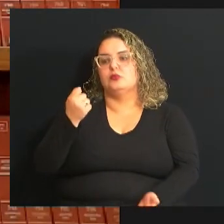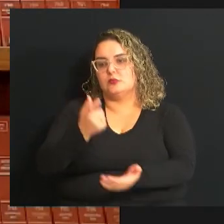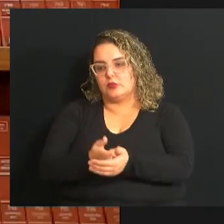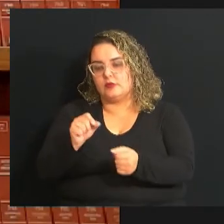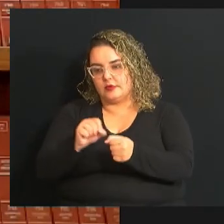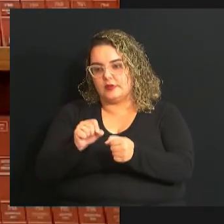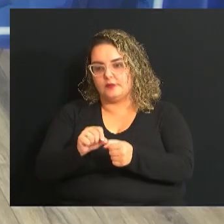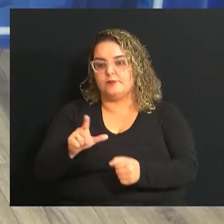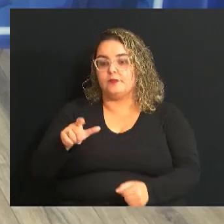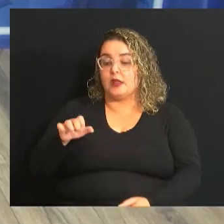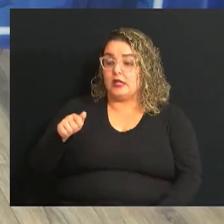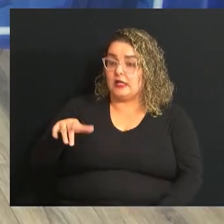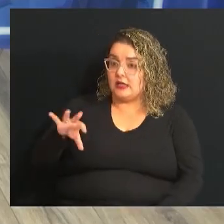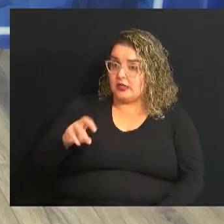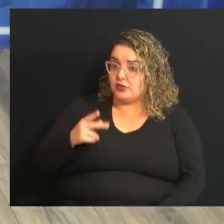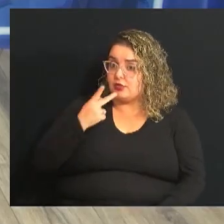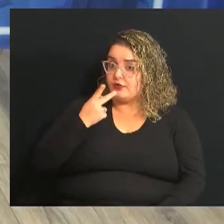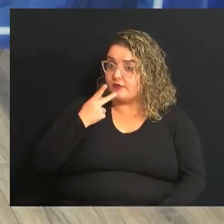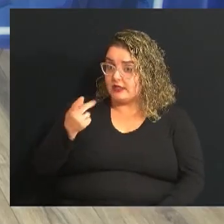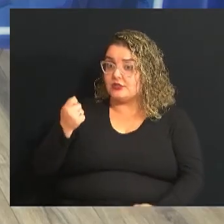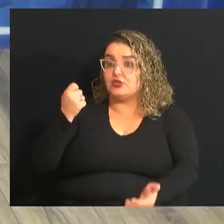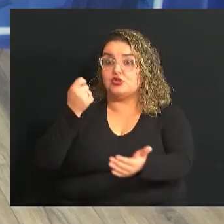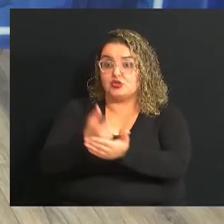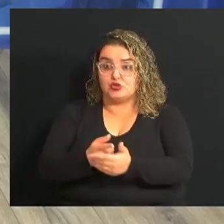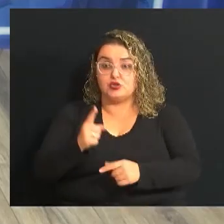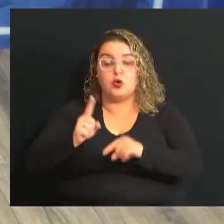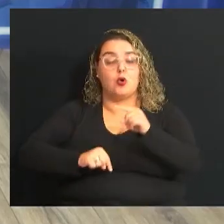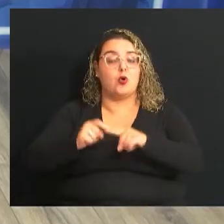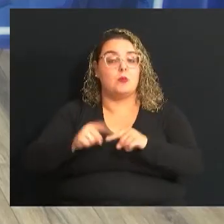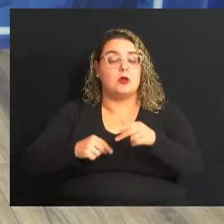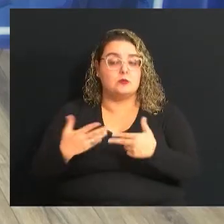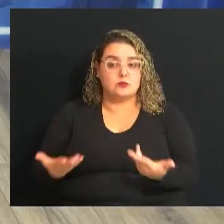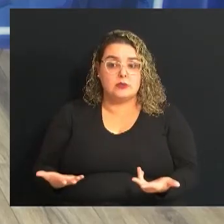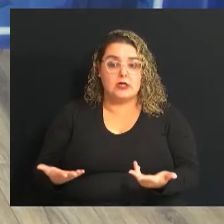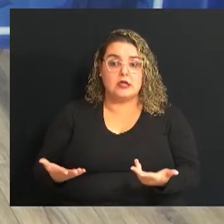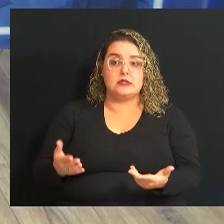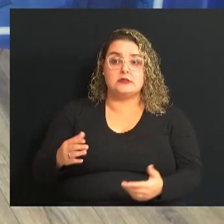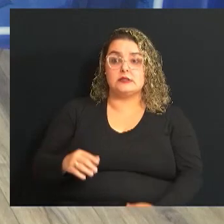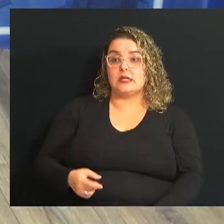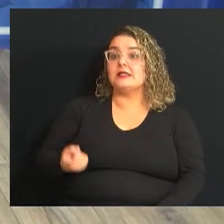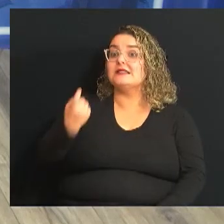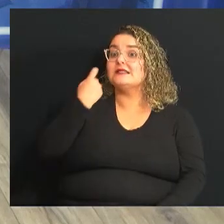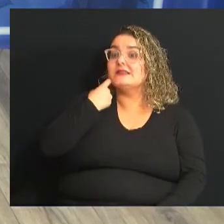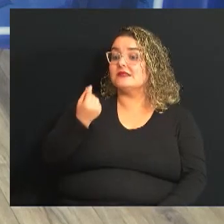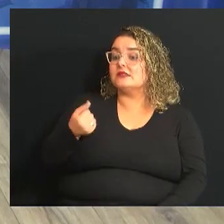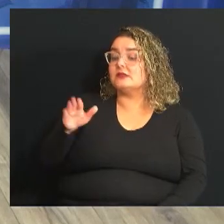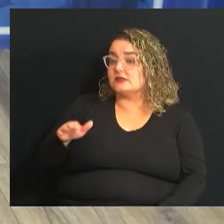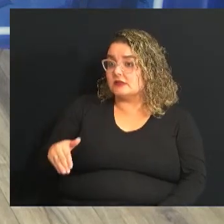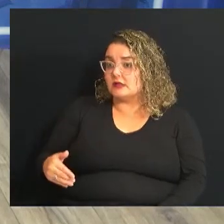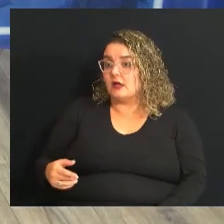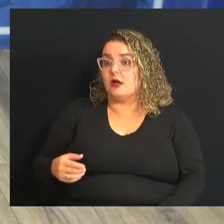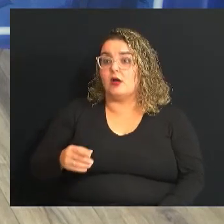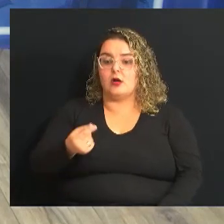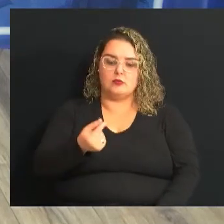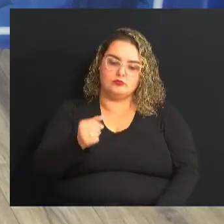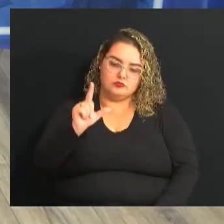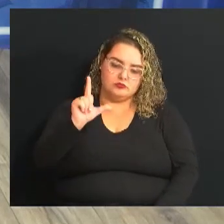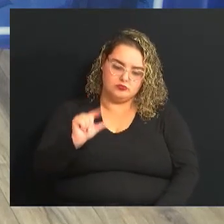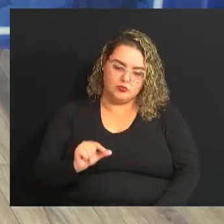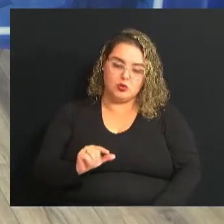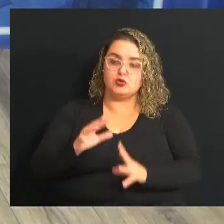sim diversas promoções, sejam de produtos ou serviços, que possuem descontos de 10,